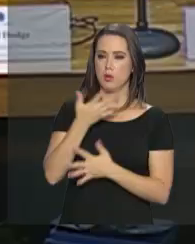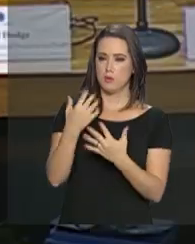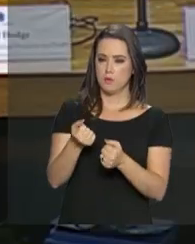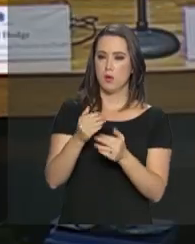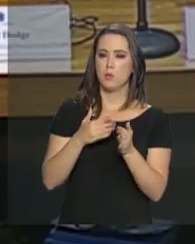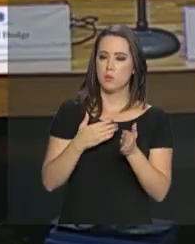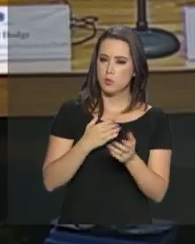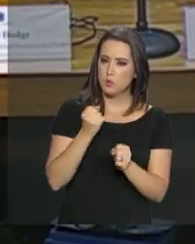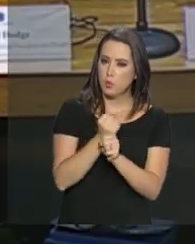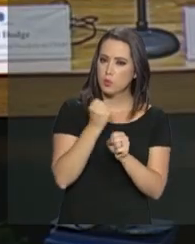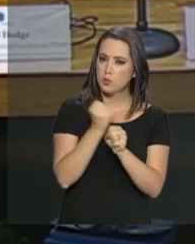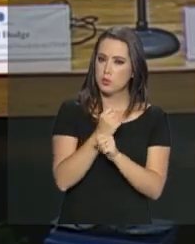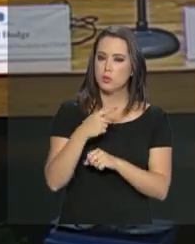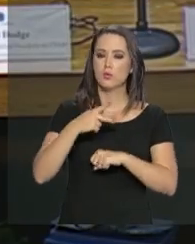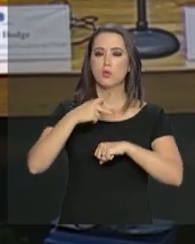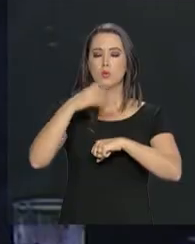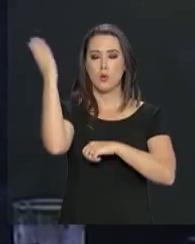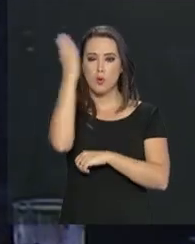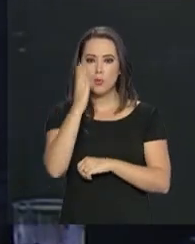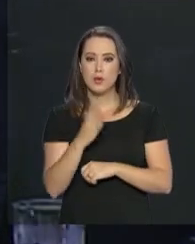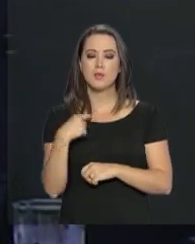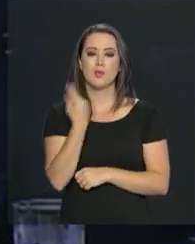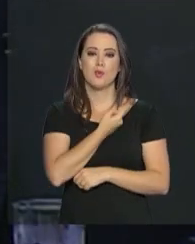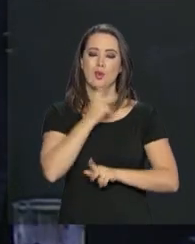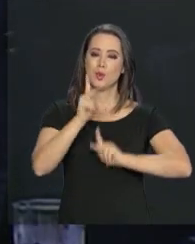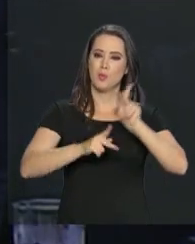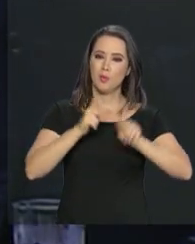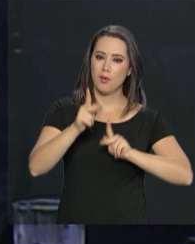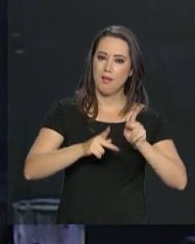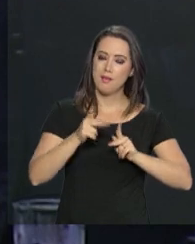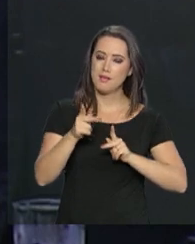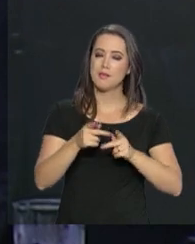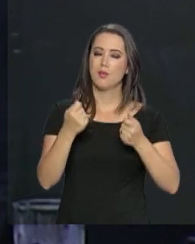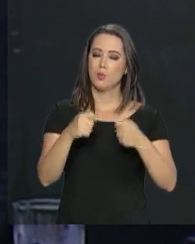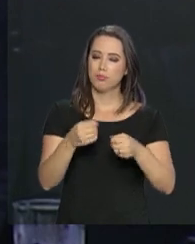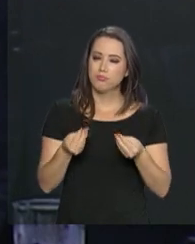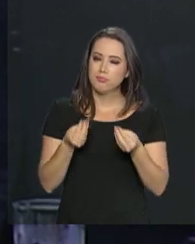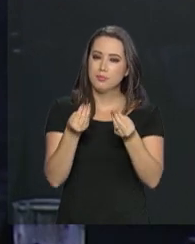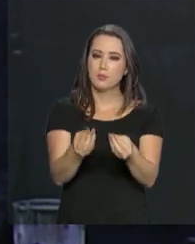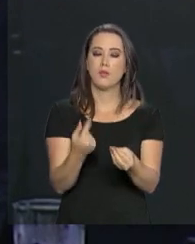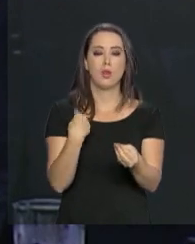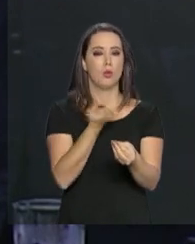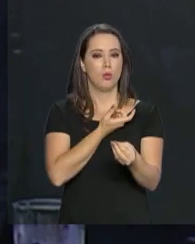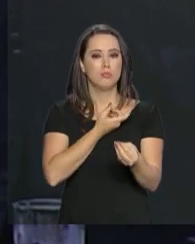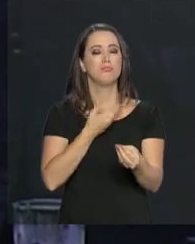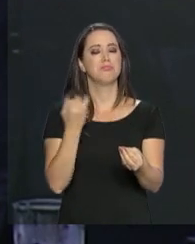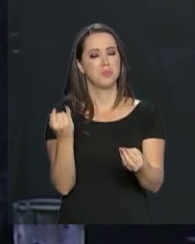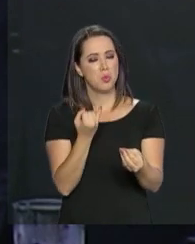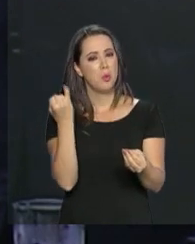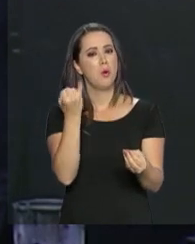construindo o Brasil que o nosso povo merece. Temos tudo, tudo para sermos uma grande nação.